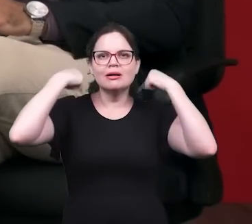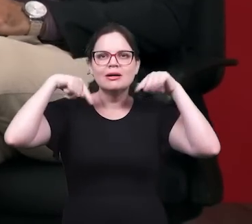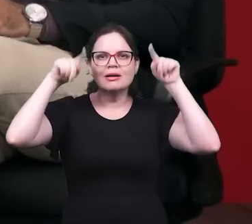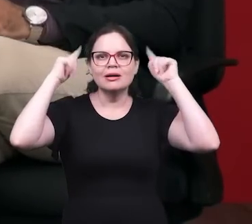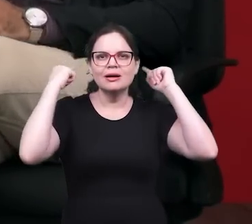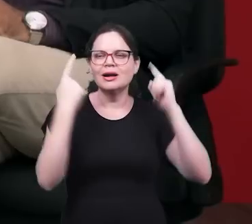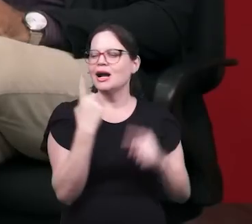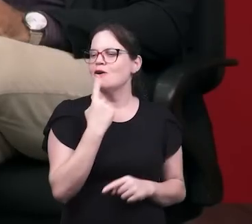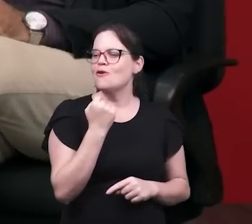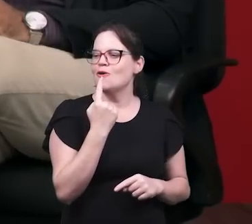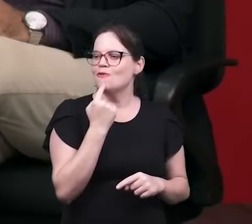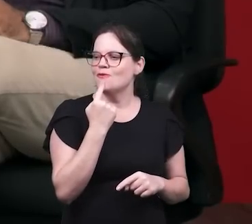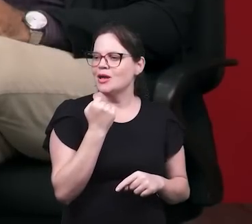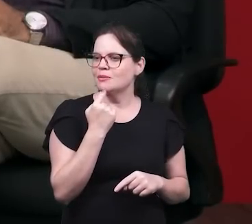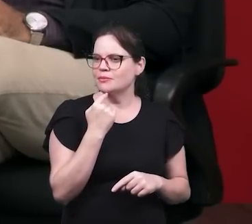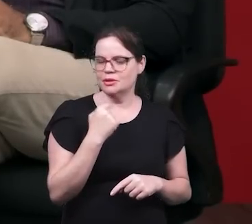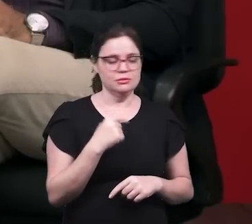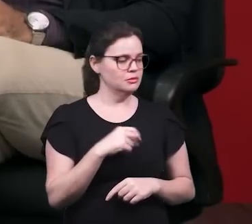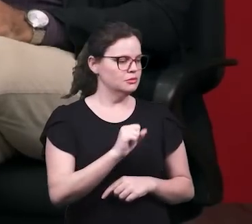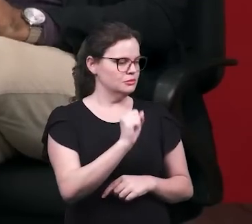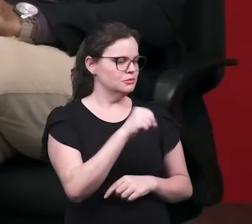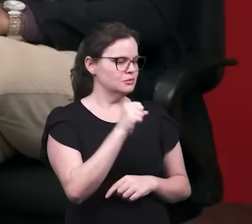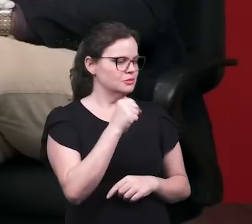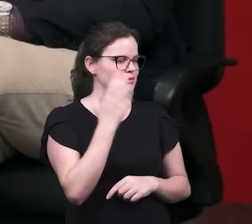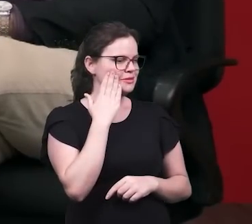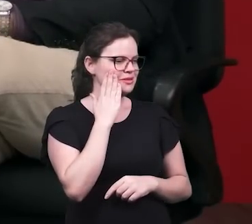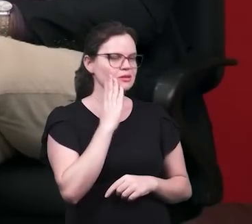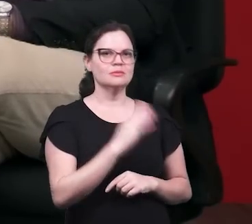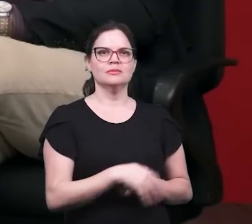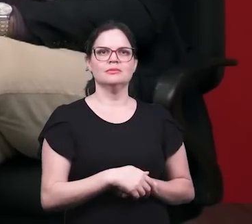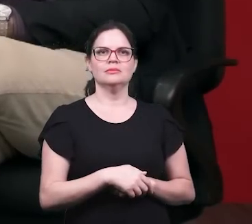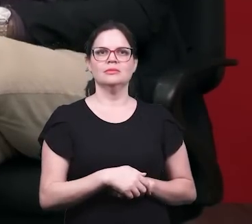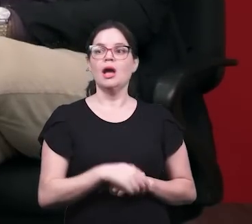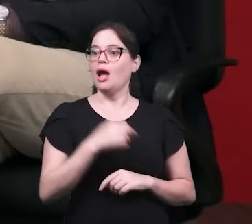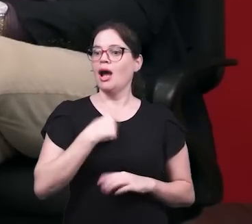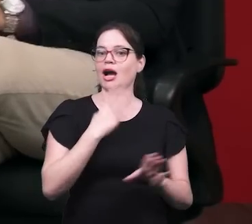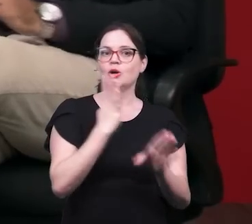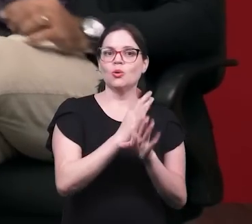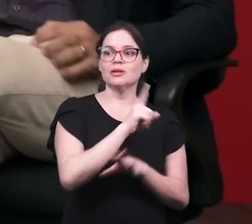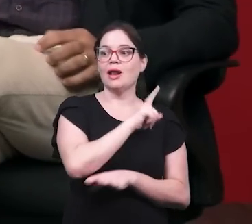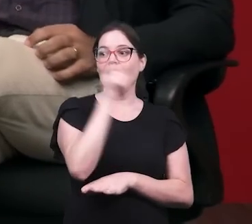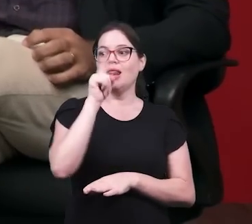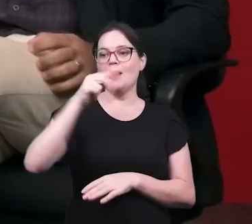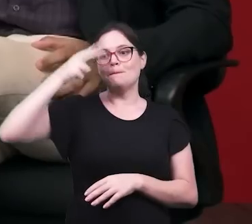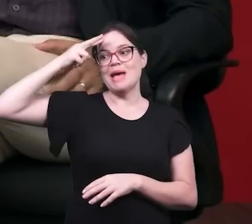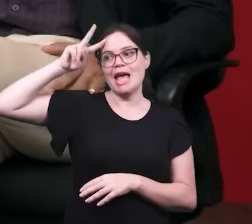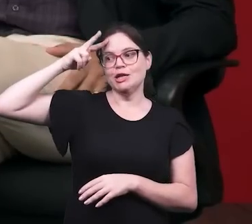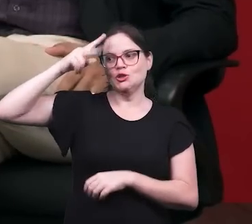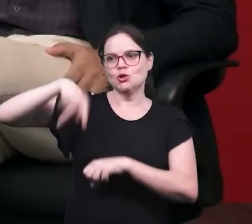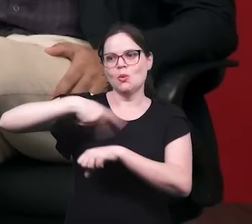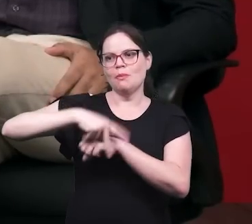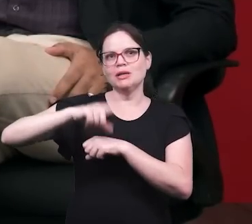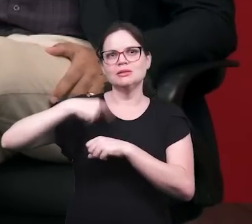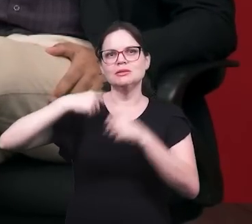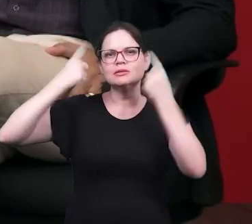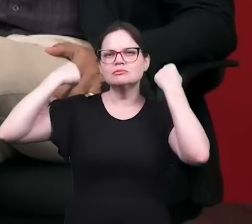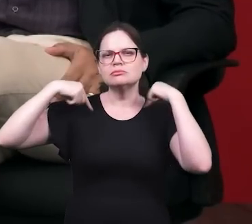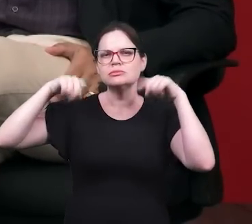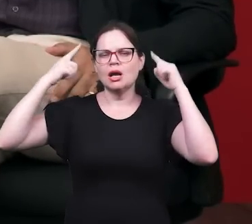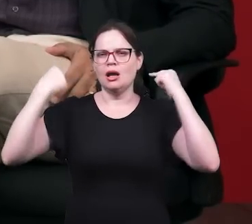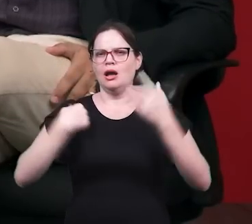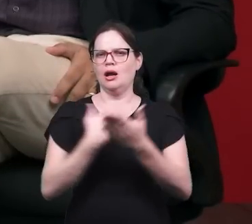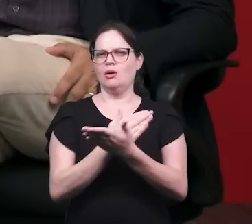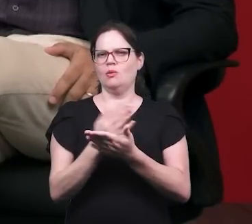Daí assim, olha, não estava sabendo, me conta aí. Não, acharam no México a novilha ruiva. E eu